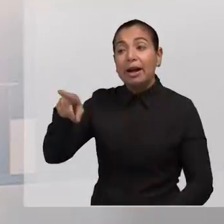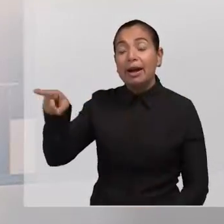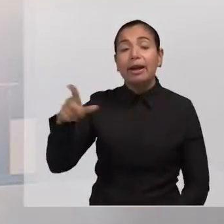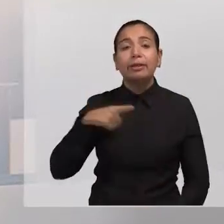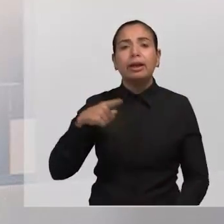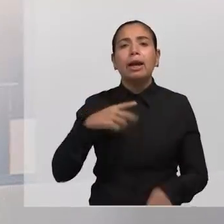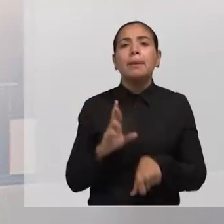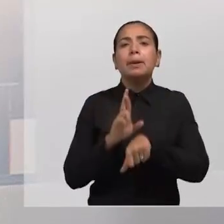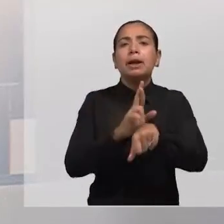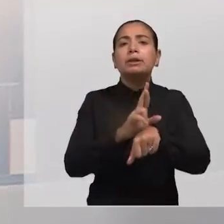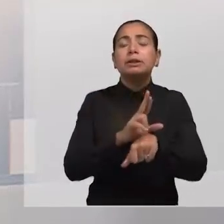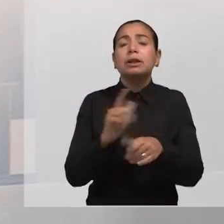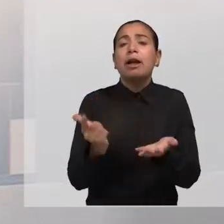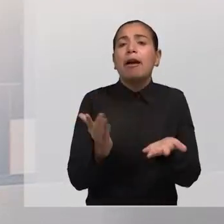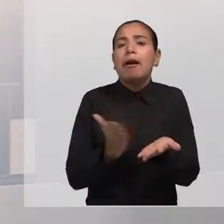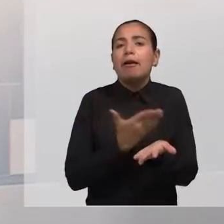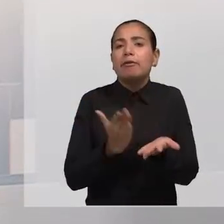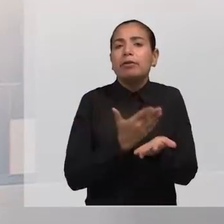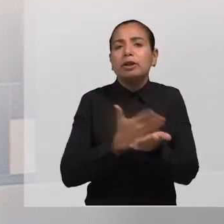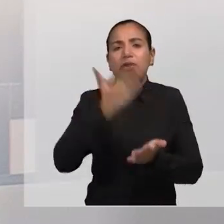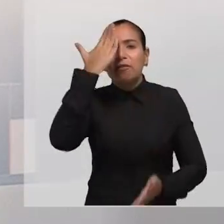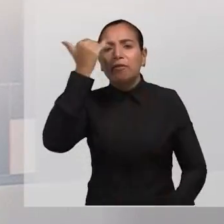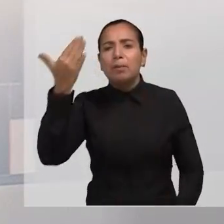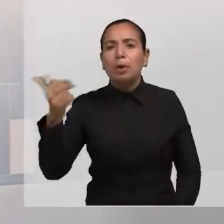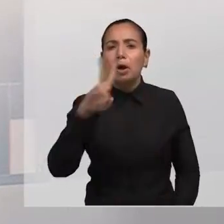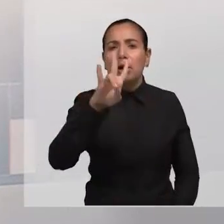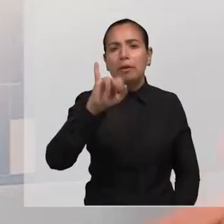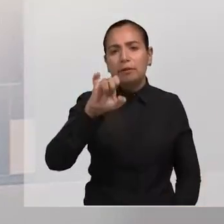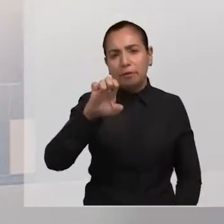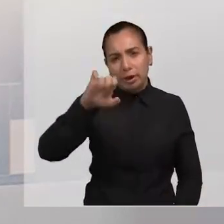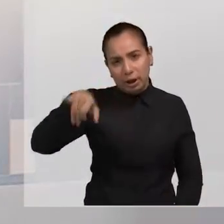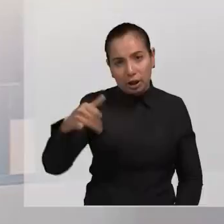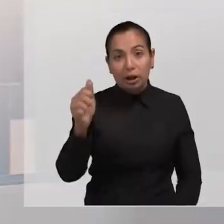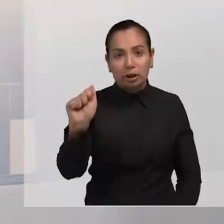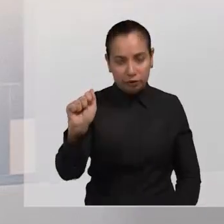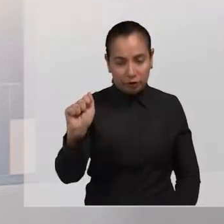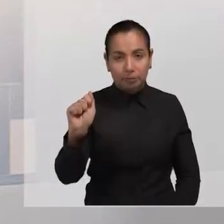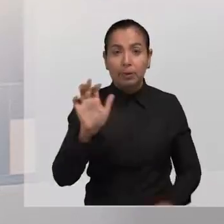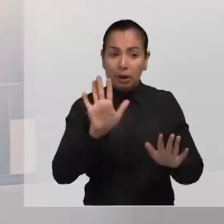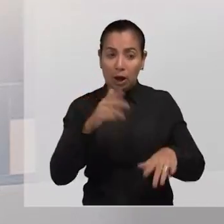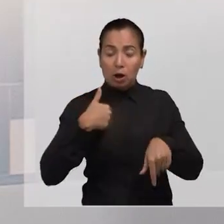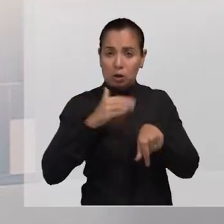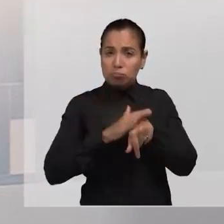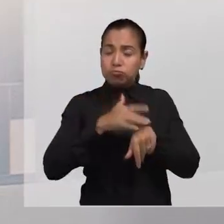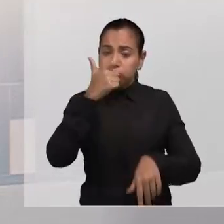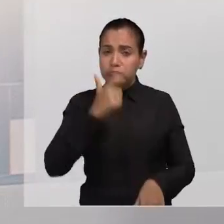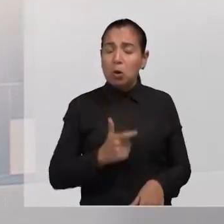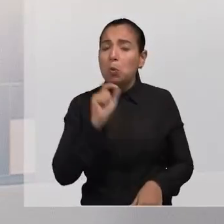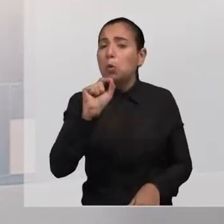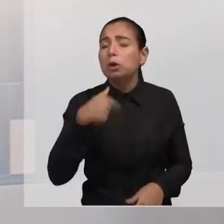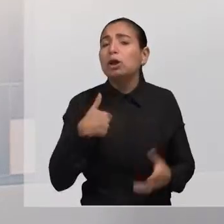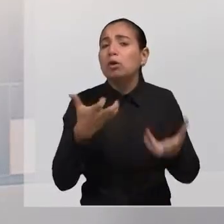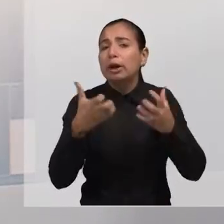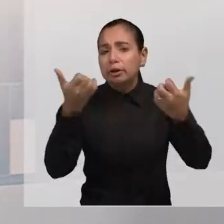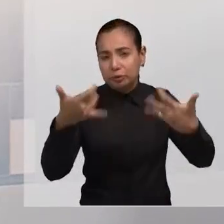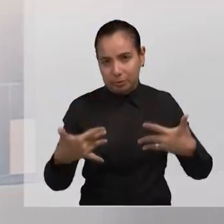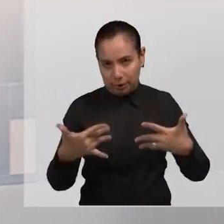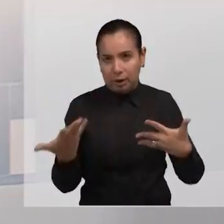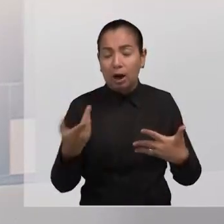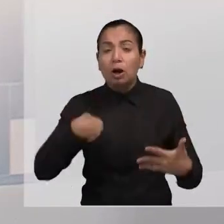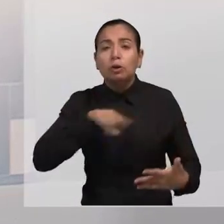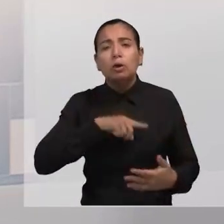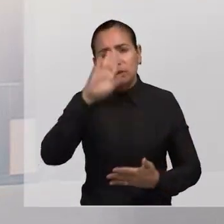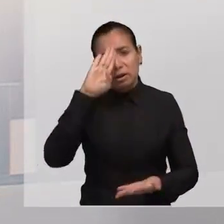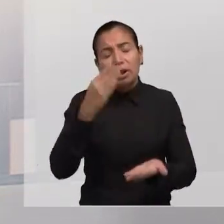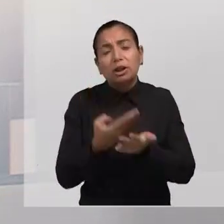Veja. Então, o que acontece? A que ponto eu, Carlos Frederico, comum queremos chegar? Nós acreditamos